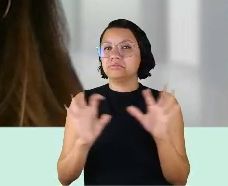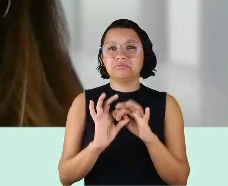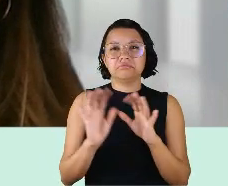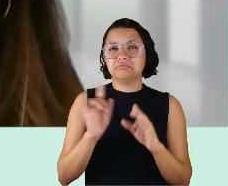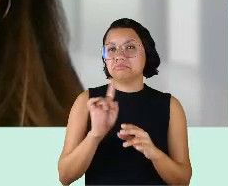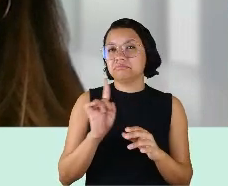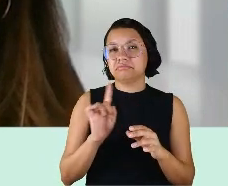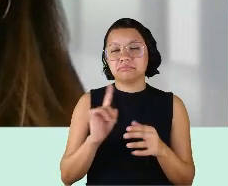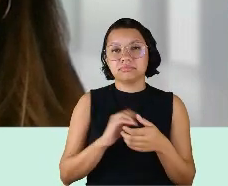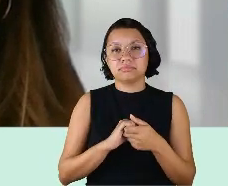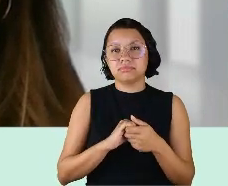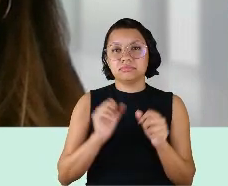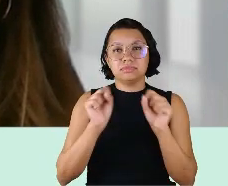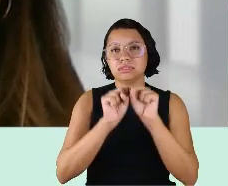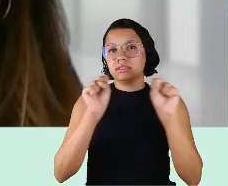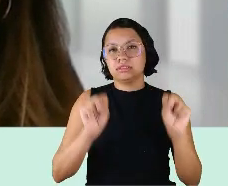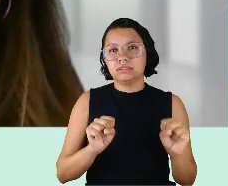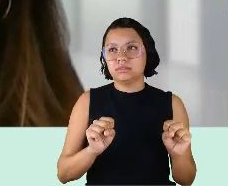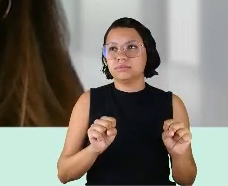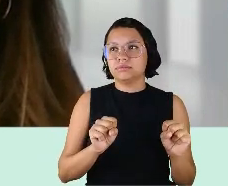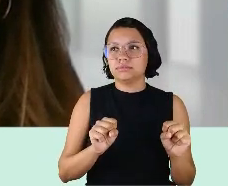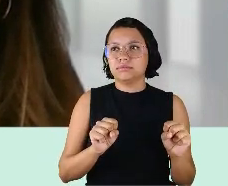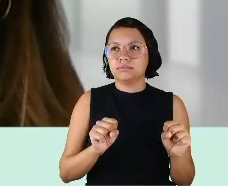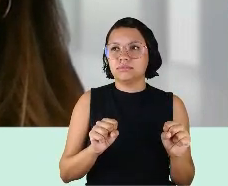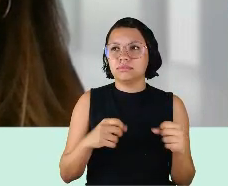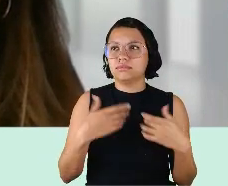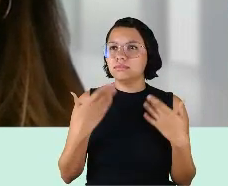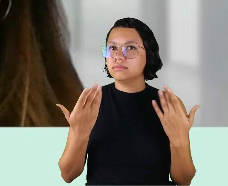ligada nesses sistemas.